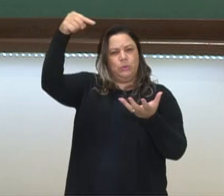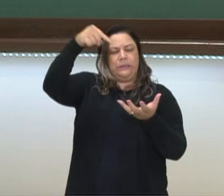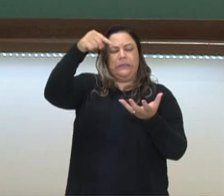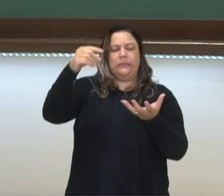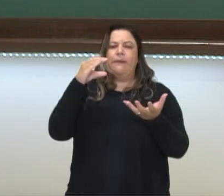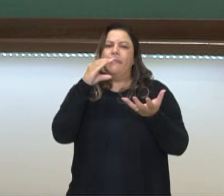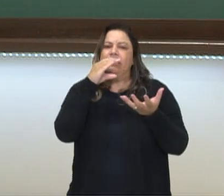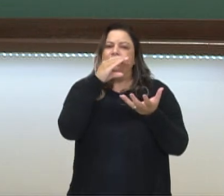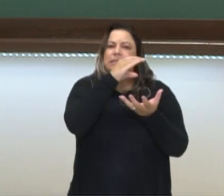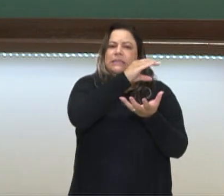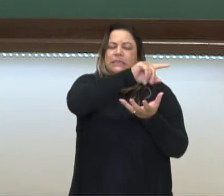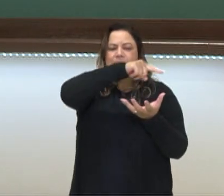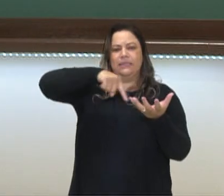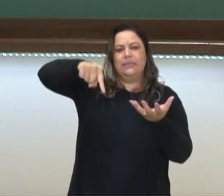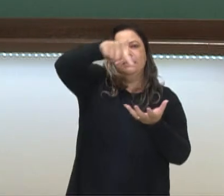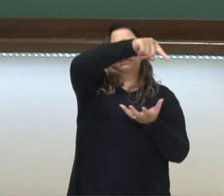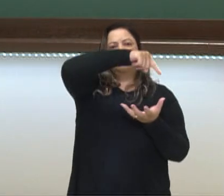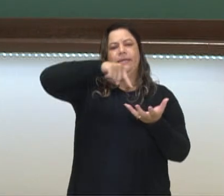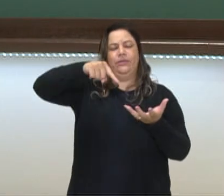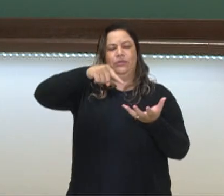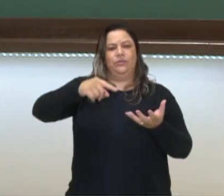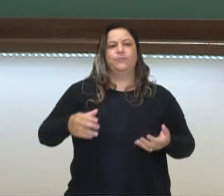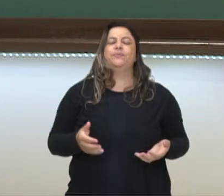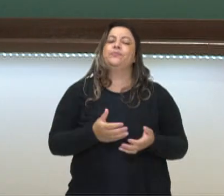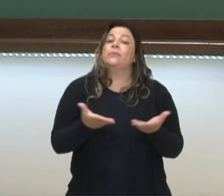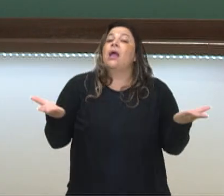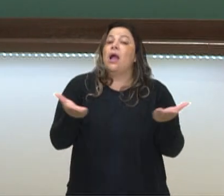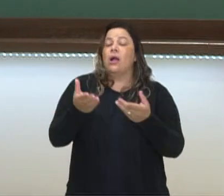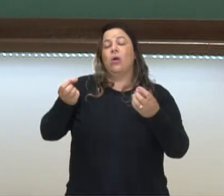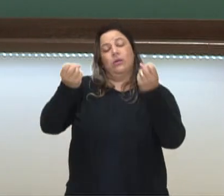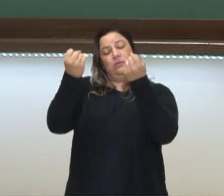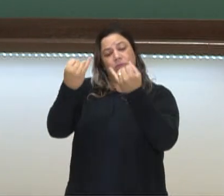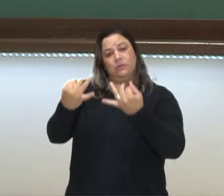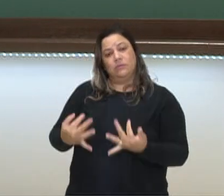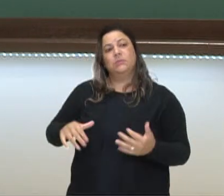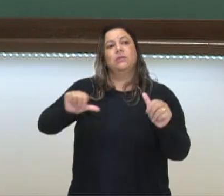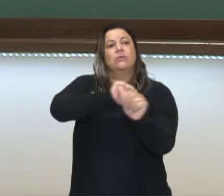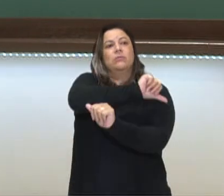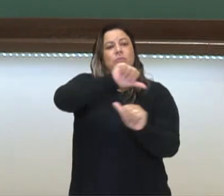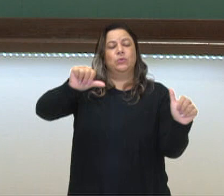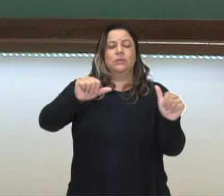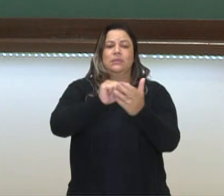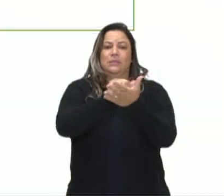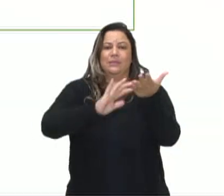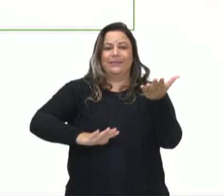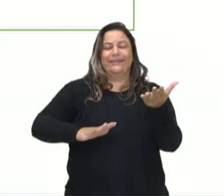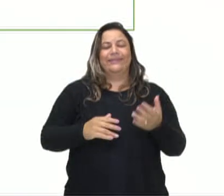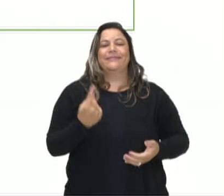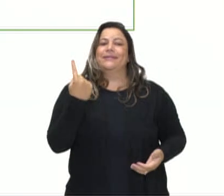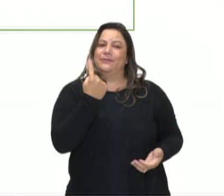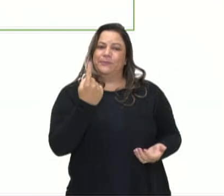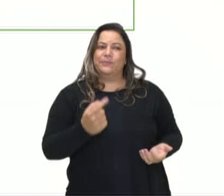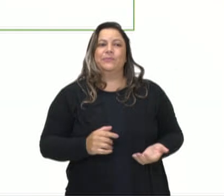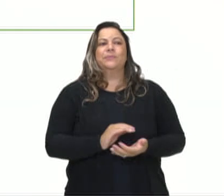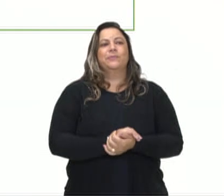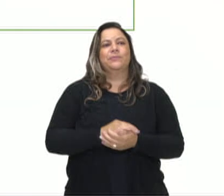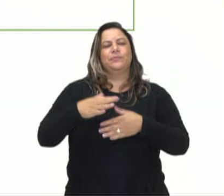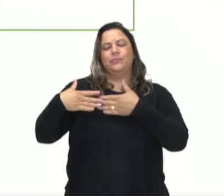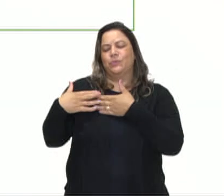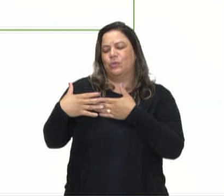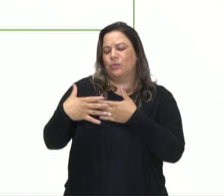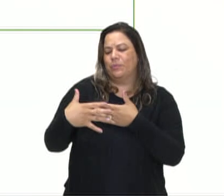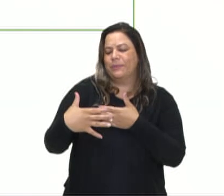gente já falou um pouquinho sobre mudanças climáticas, confere na tela a nossa primeira atividade. Com o passar dos